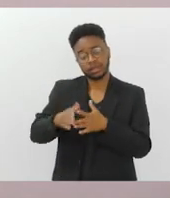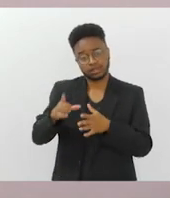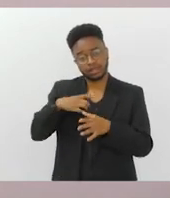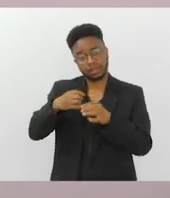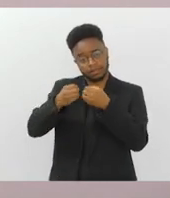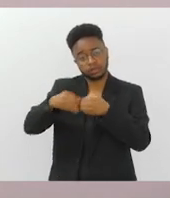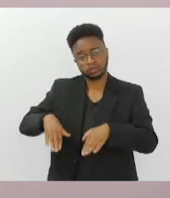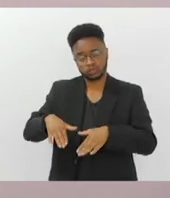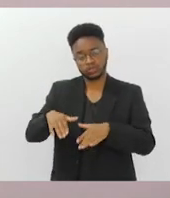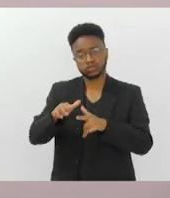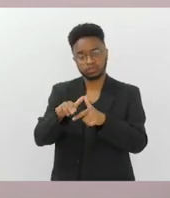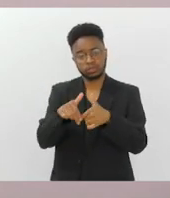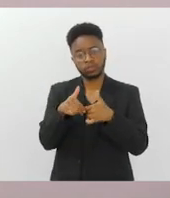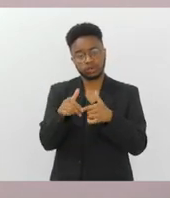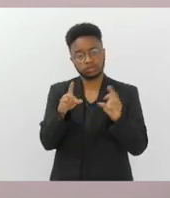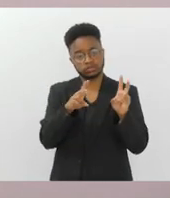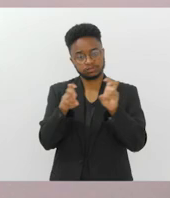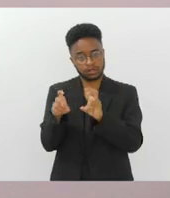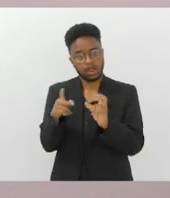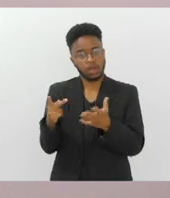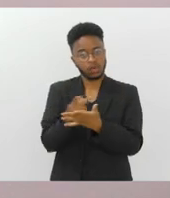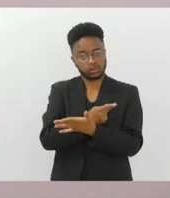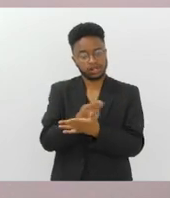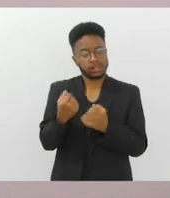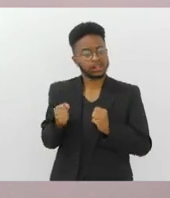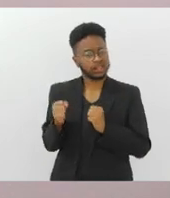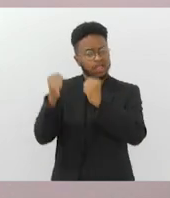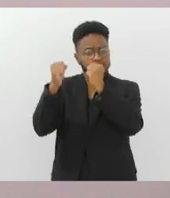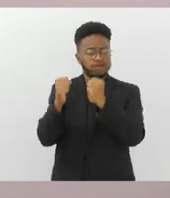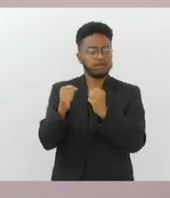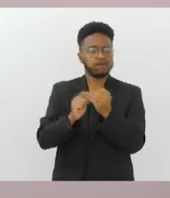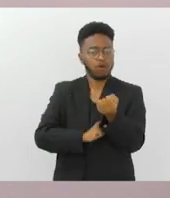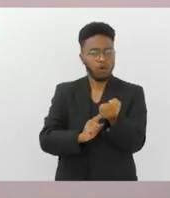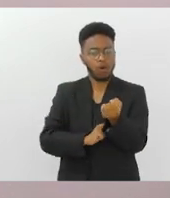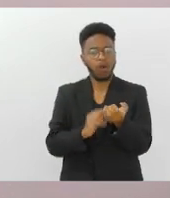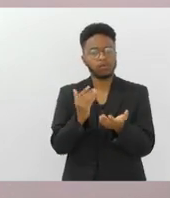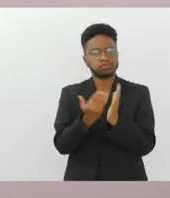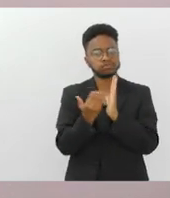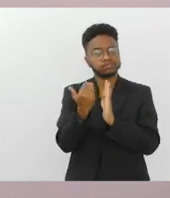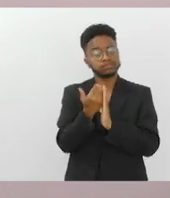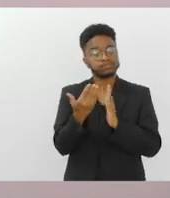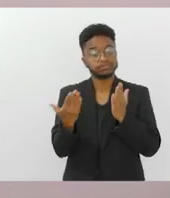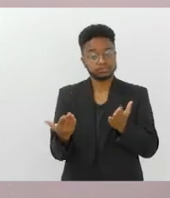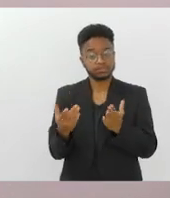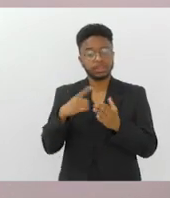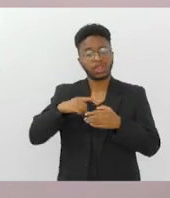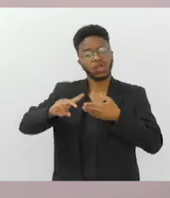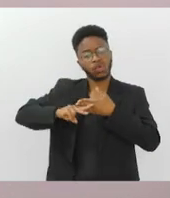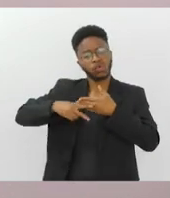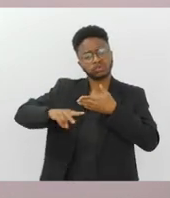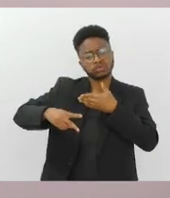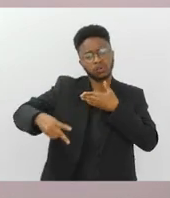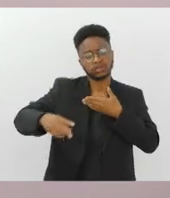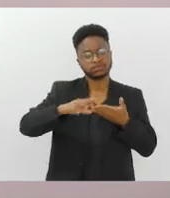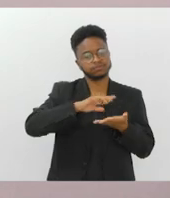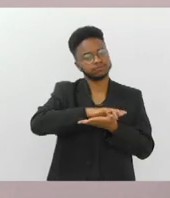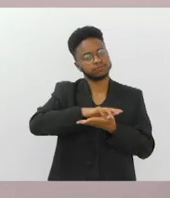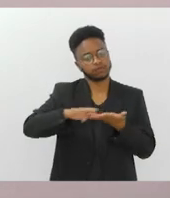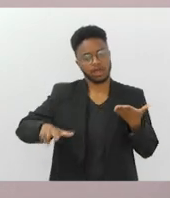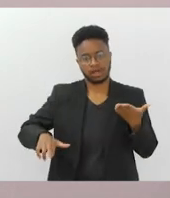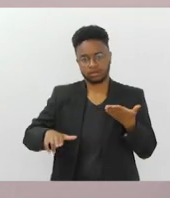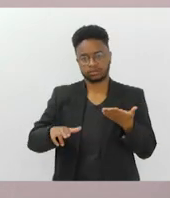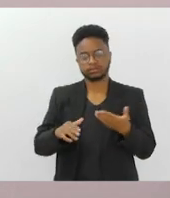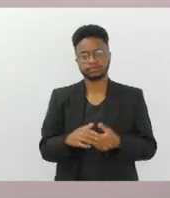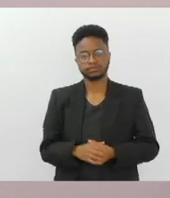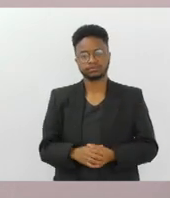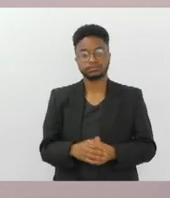dessa situação de extremo estresse que essa mulher está vivendo. Então, as consequências são enormes. Então, quando a